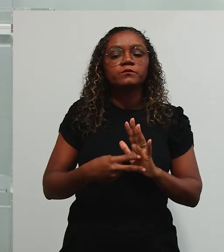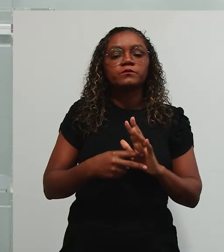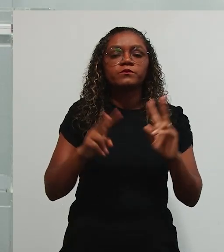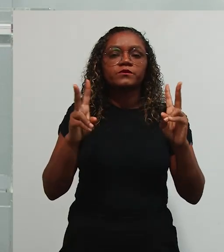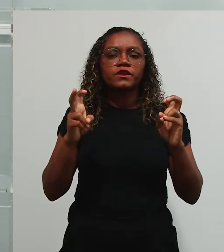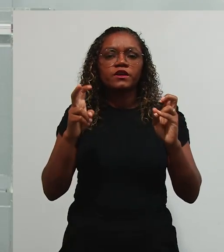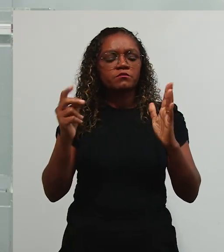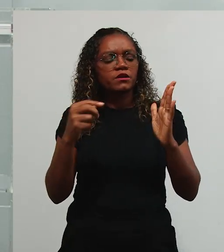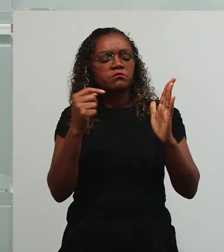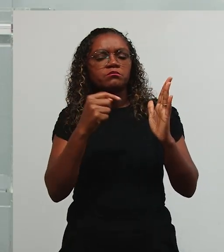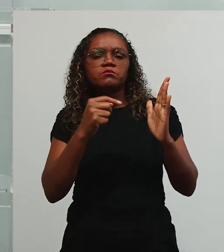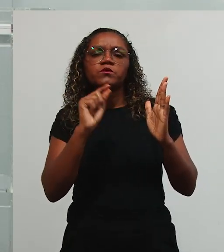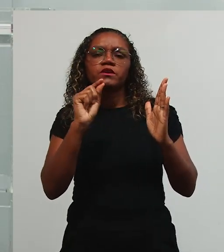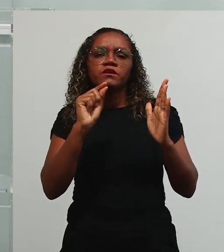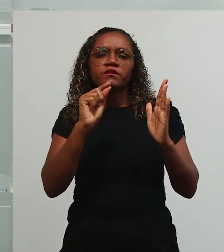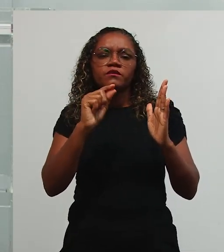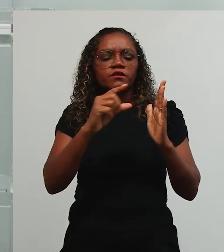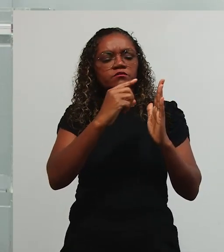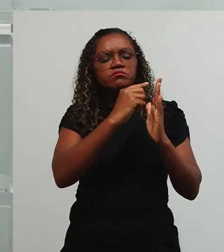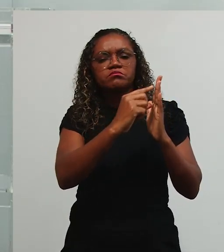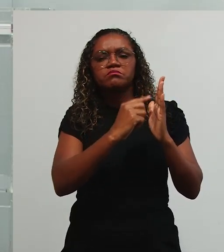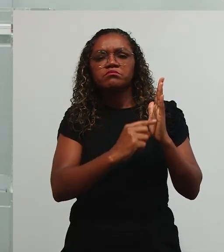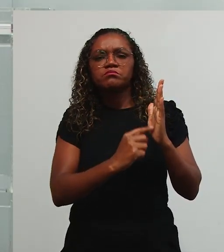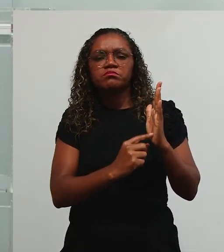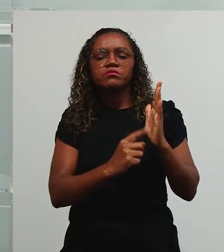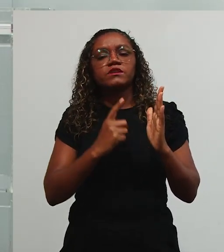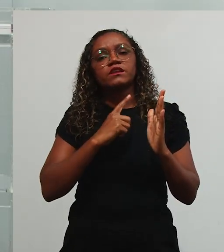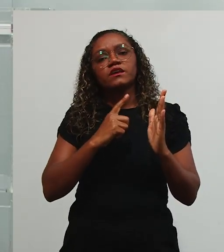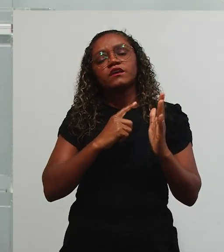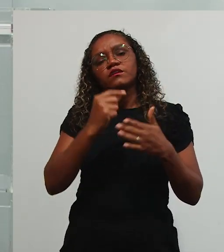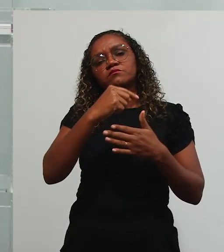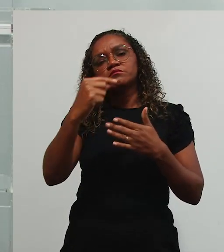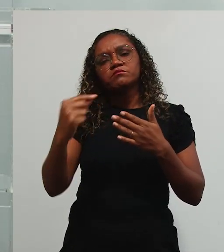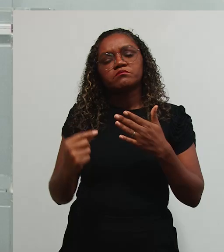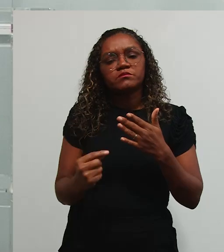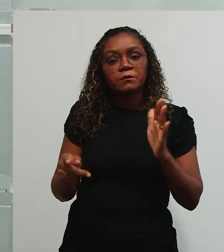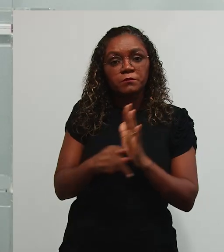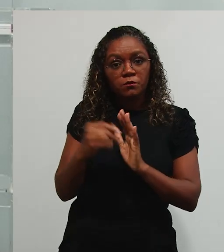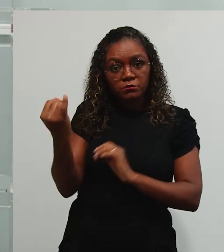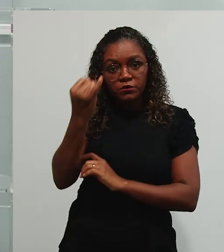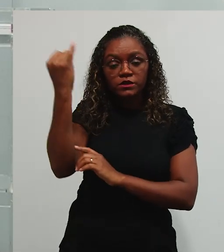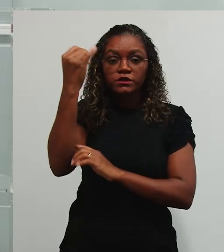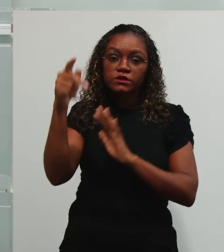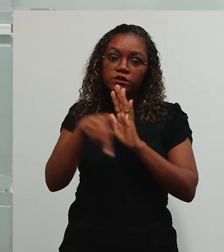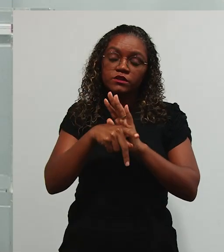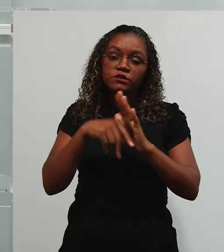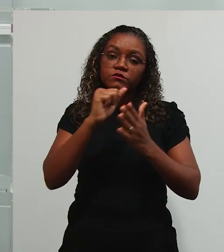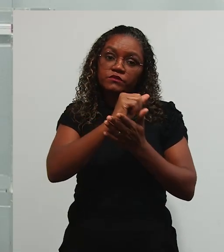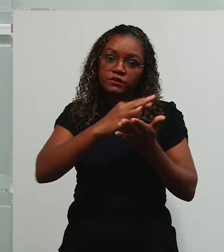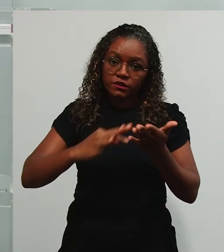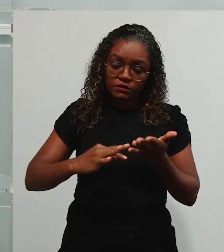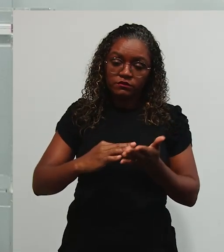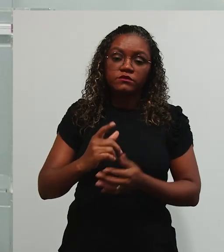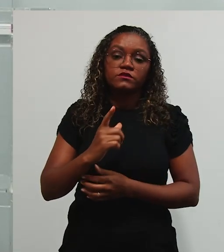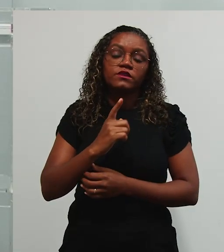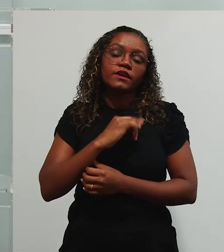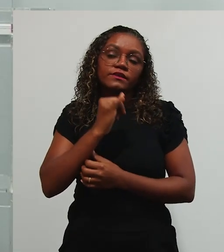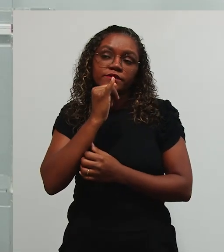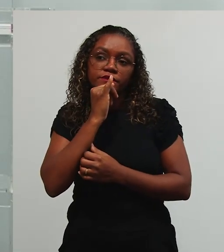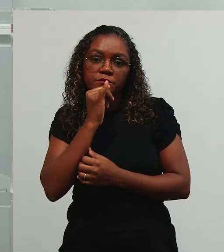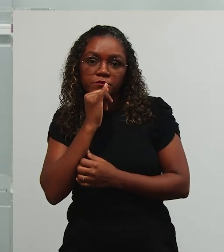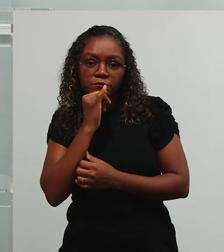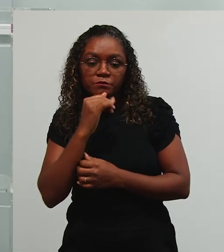trata especificamente de alguns elementos essenciais do seu trabalho. Então, você conta o que